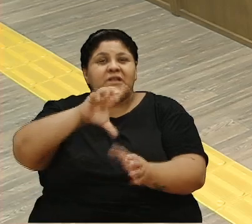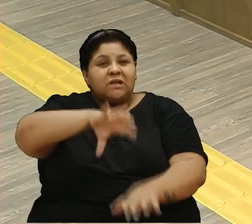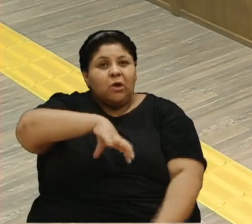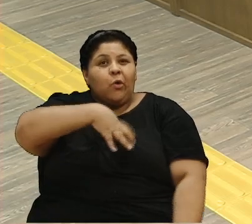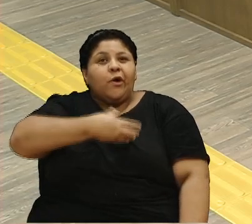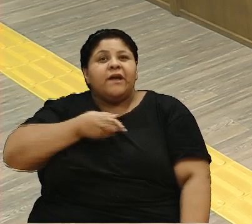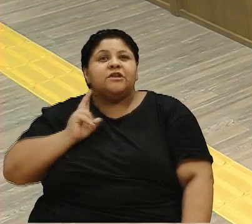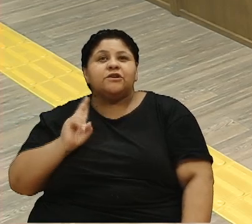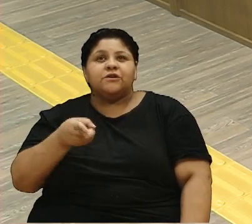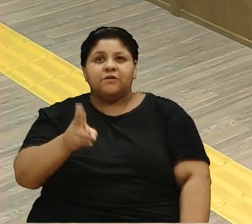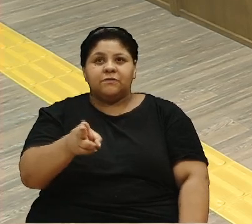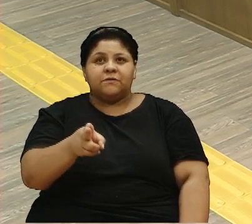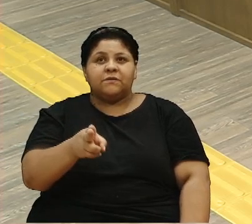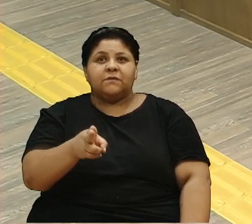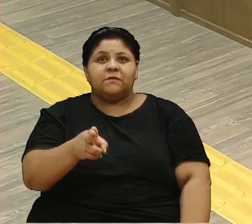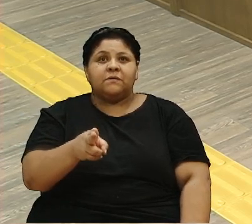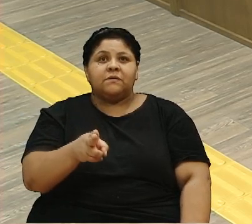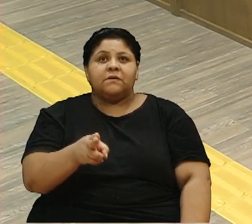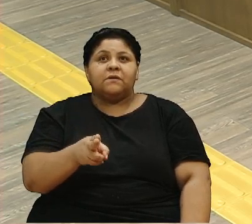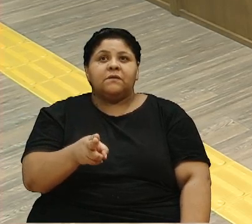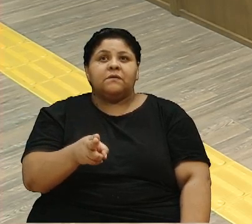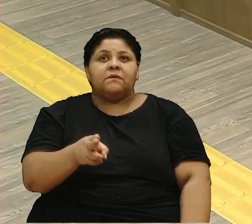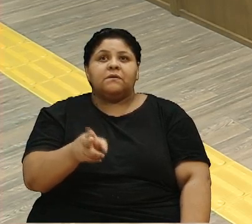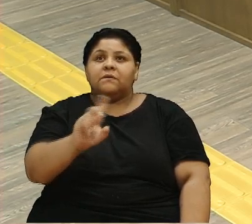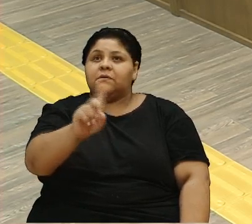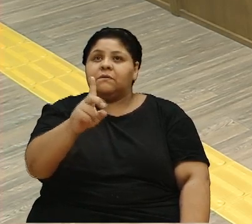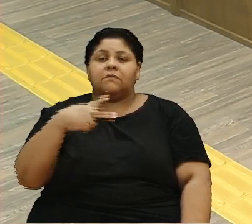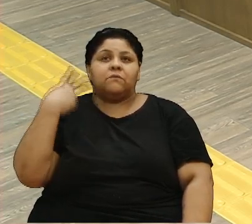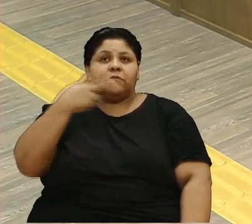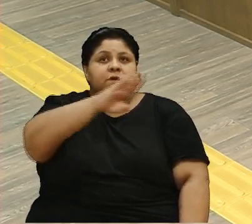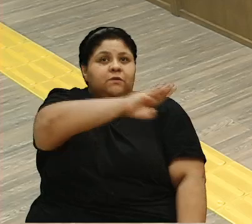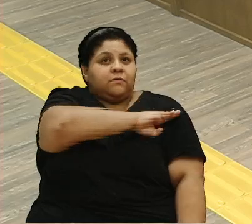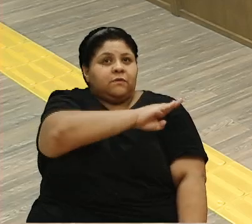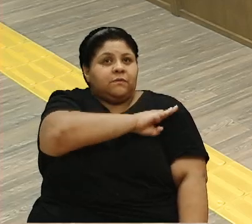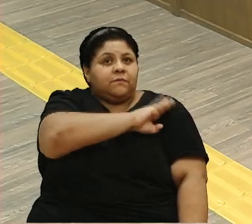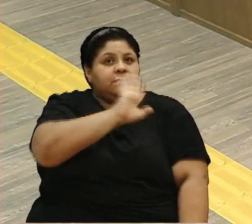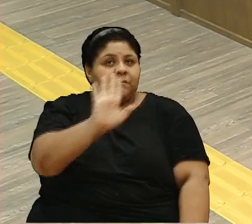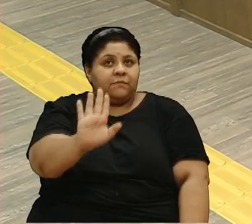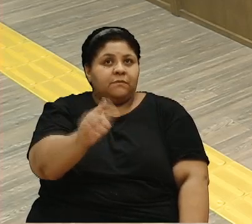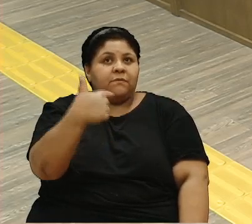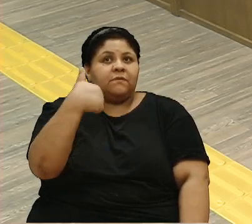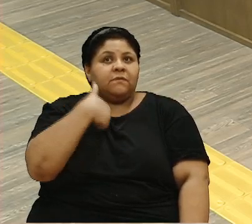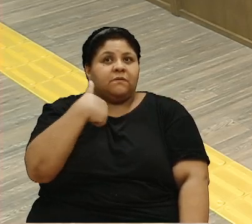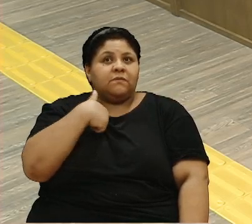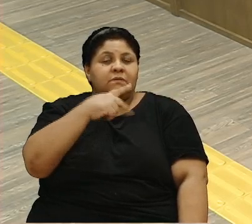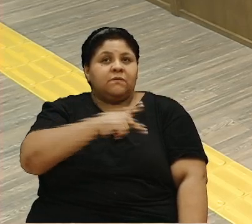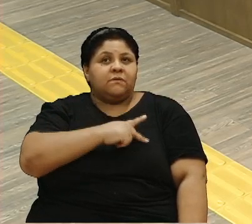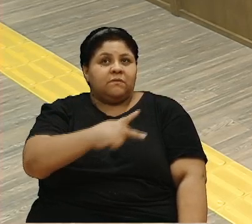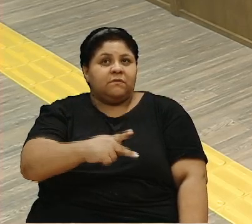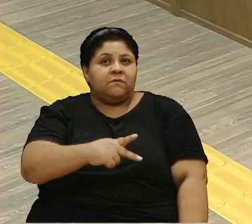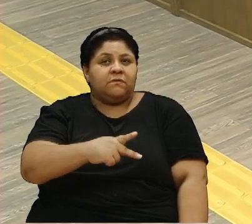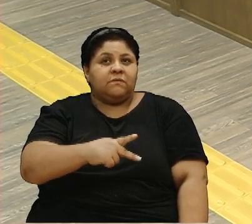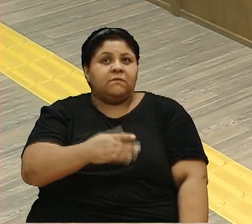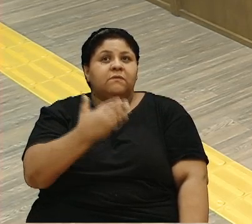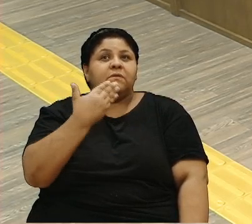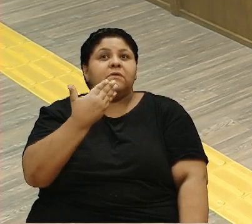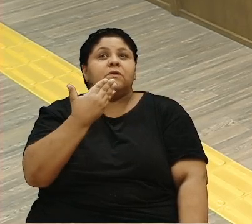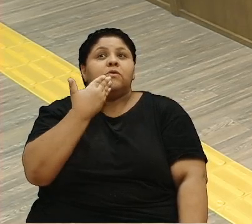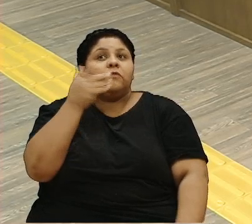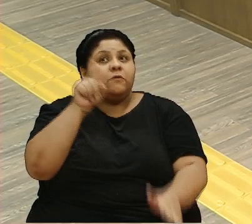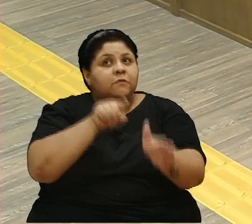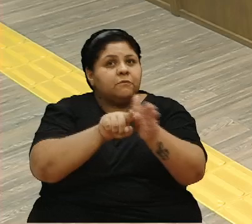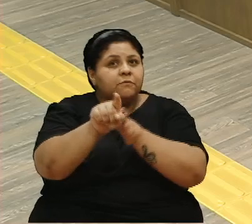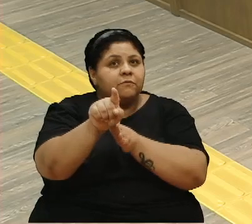mantenha, presidente. Não. Não, vereador Ramon, eu estou presidindo a sessão e eu lhe fiz um